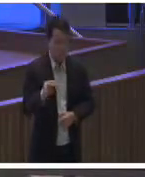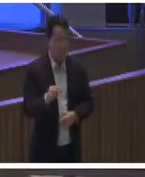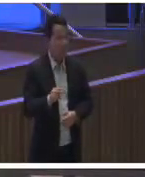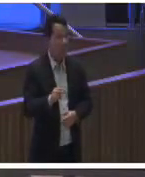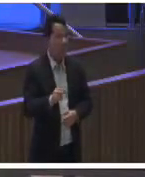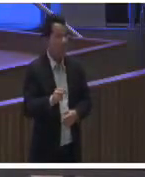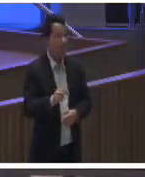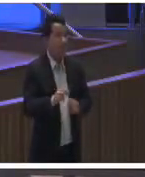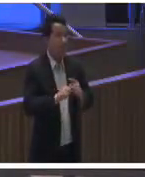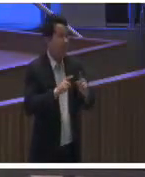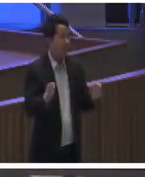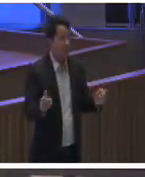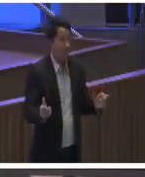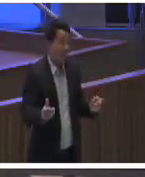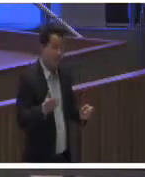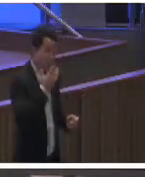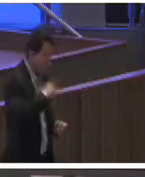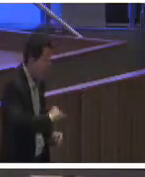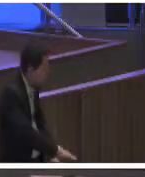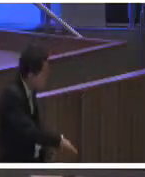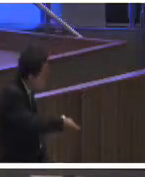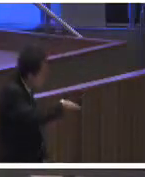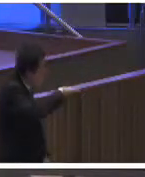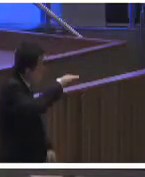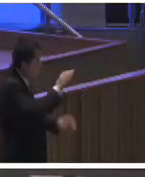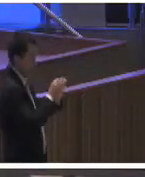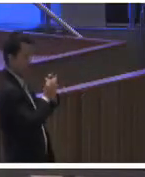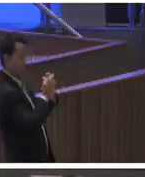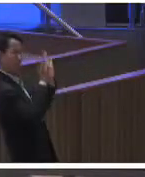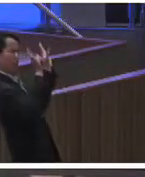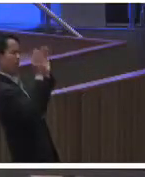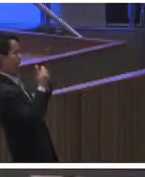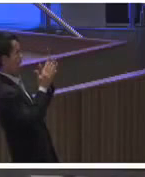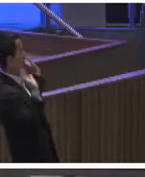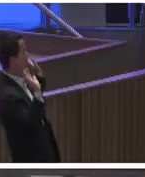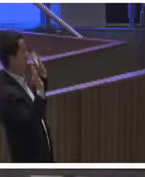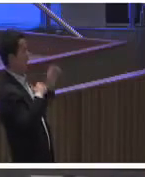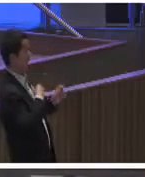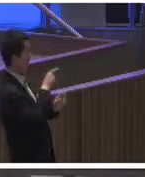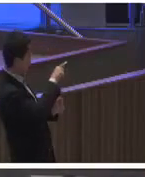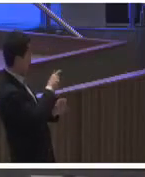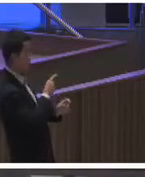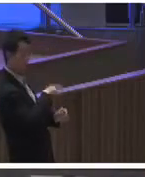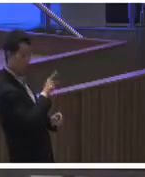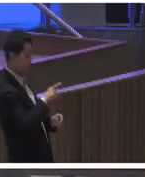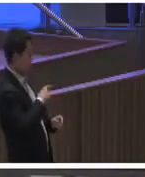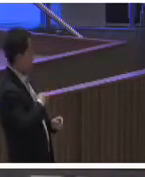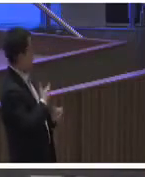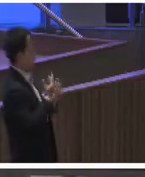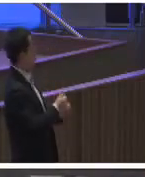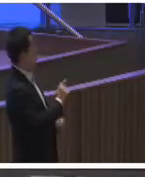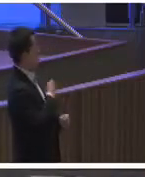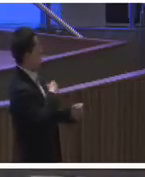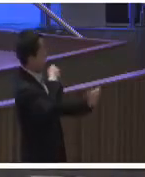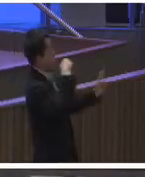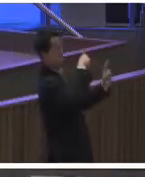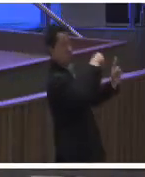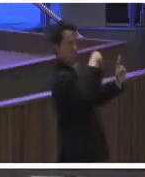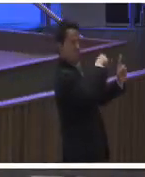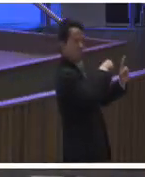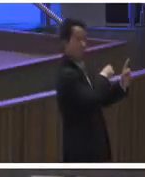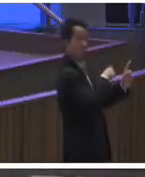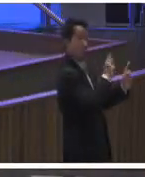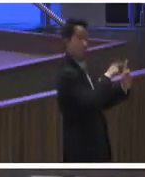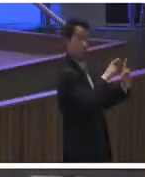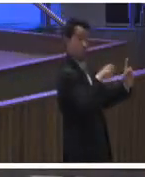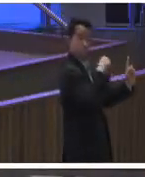mais limites, nem disciplina, em lugar nenhum. Aí bandido vai para a